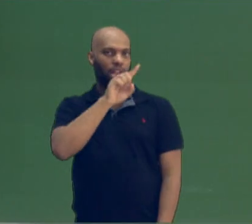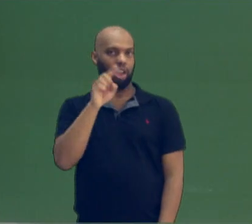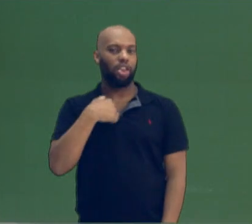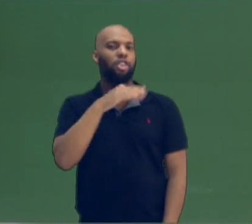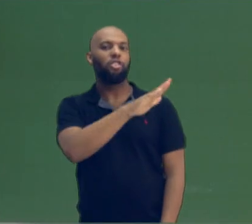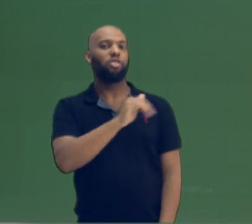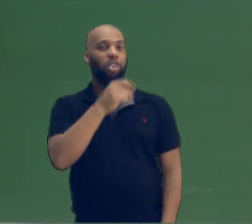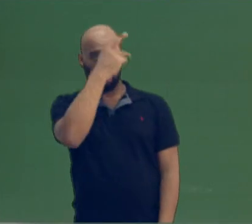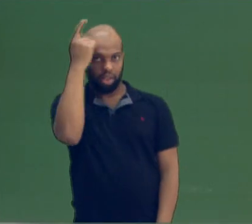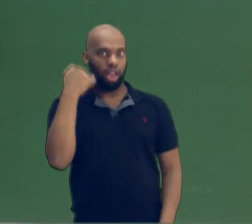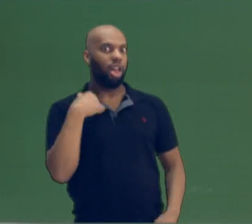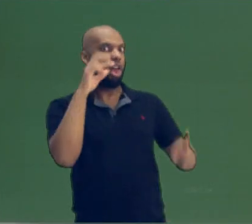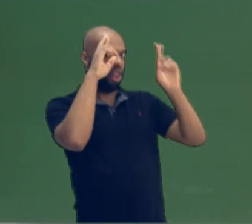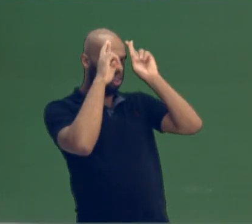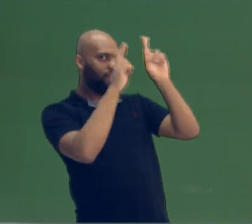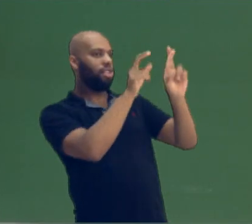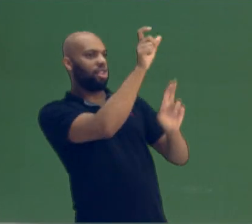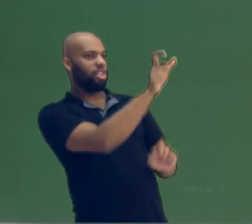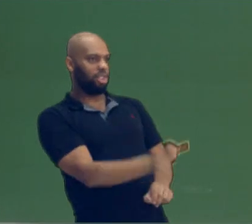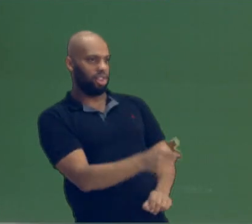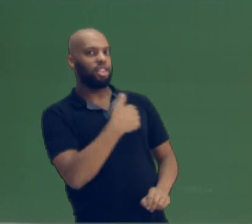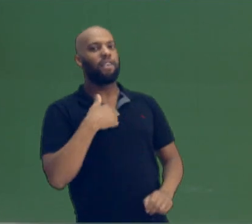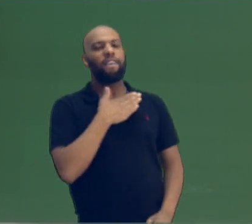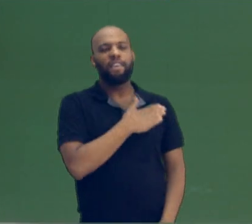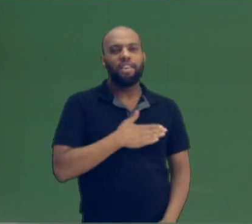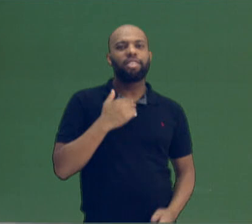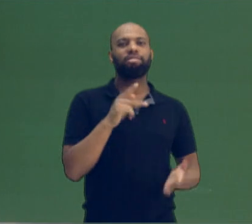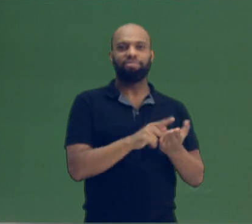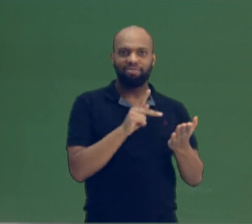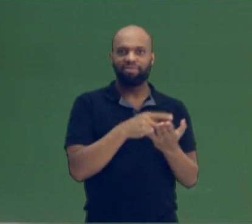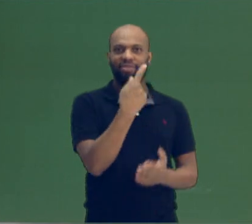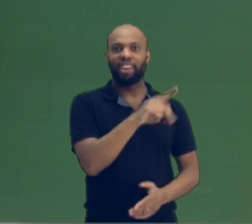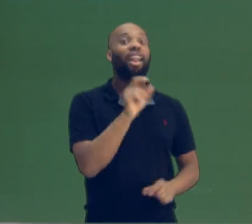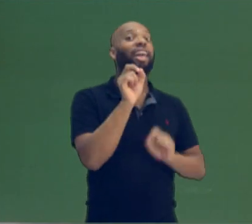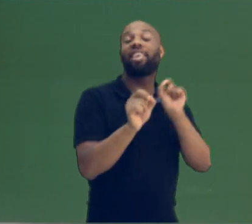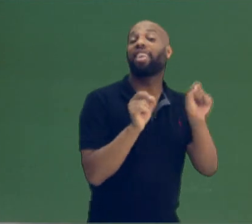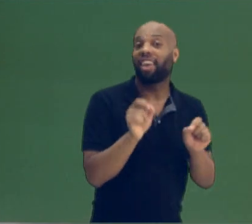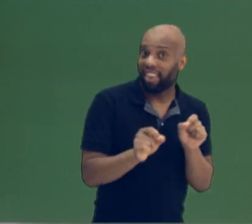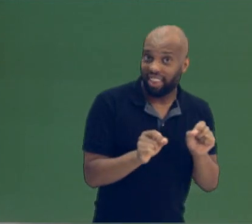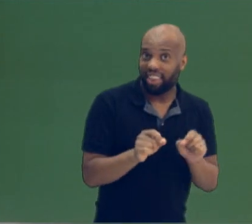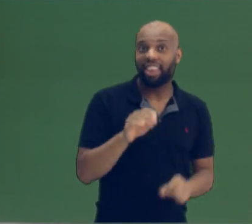eu respeito muito, né? Que eu gosto demais, que é quem?